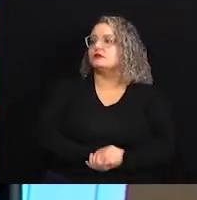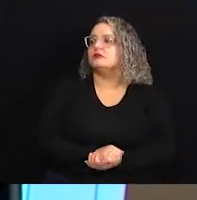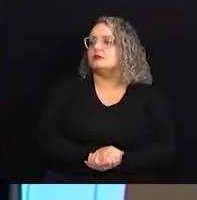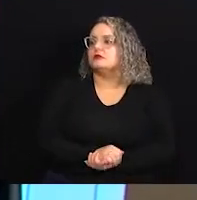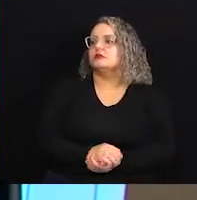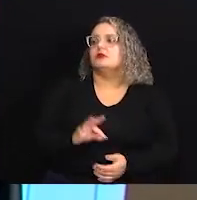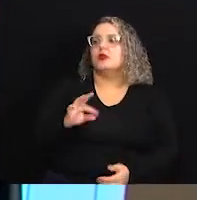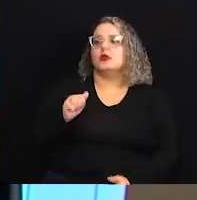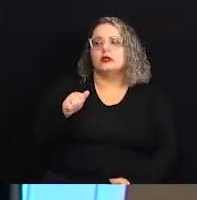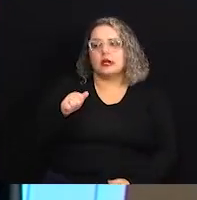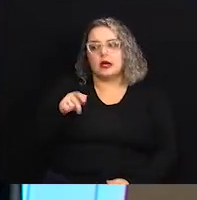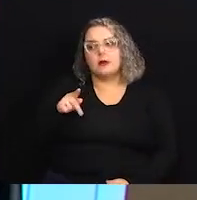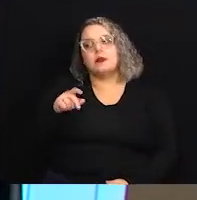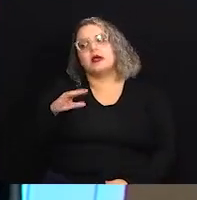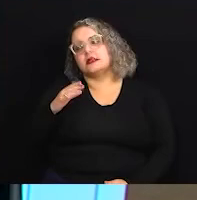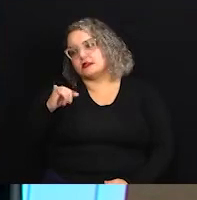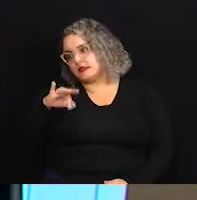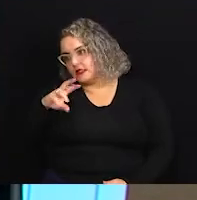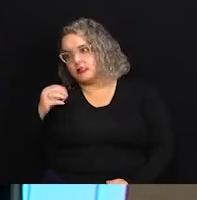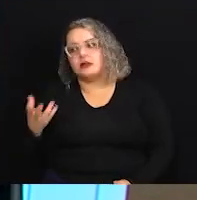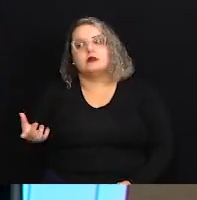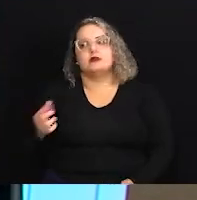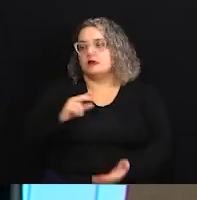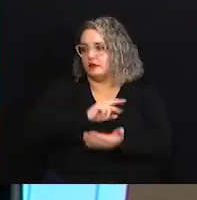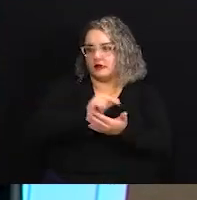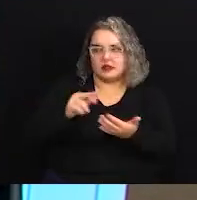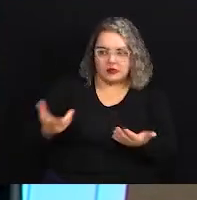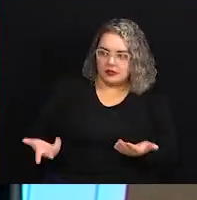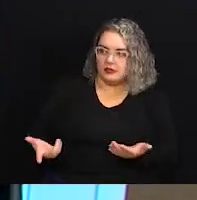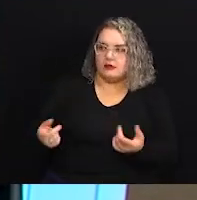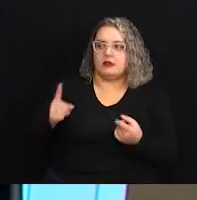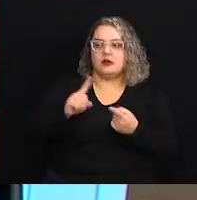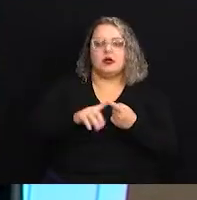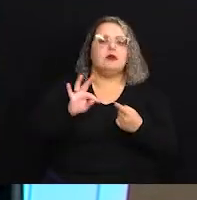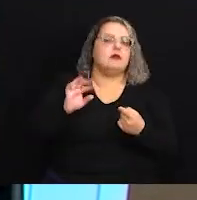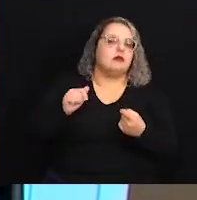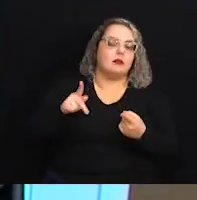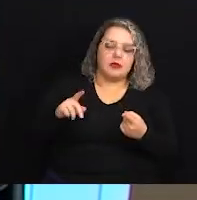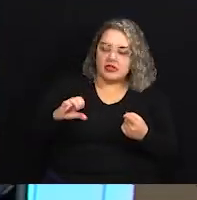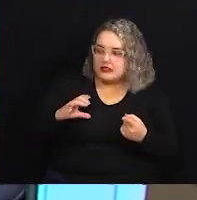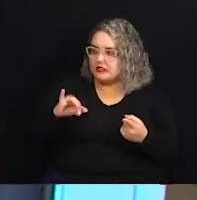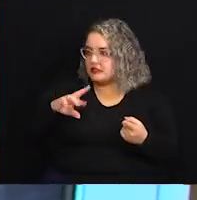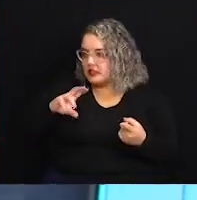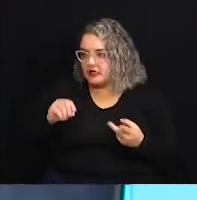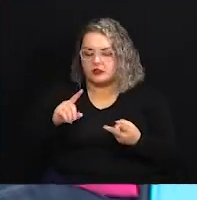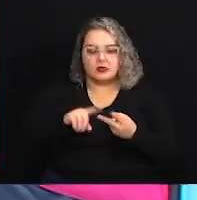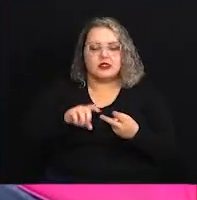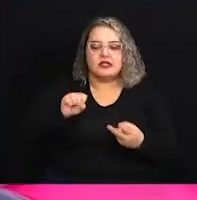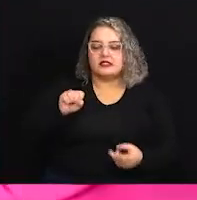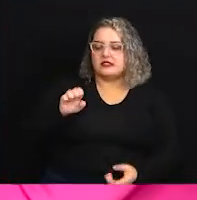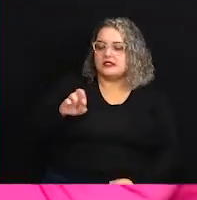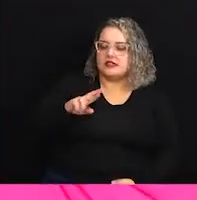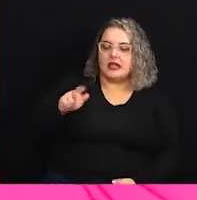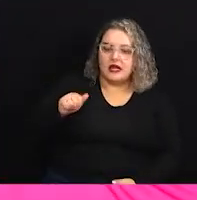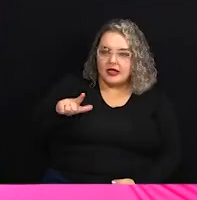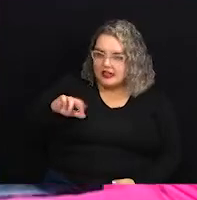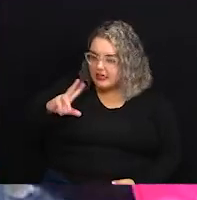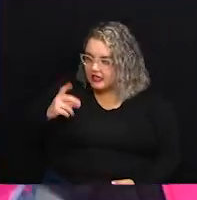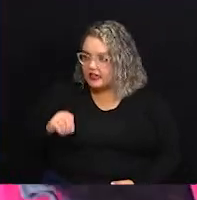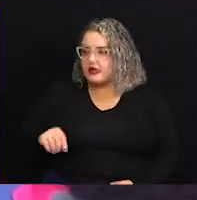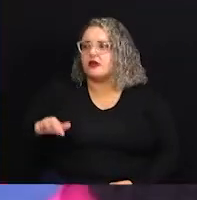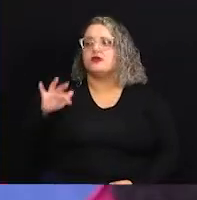um tapeceiro. Eu tenho vários parceiros, tenho tapeceiro, serralheiro,